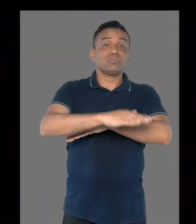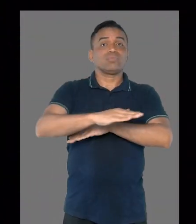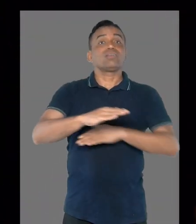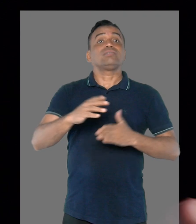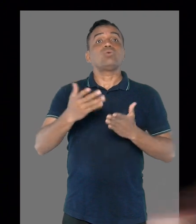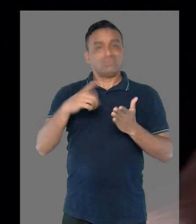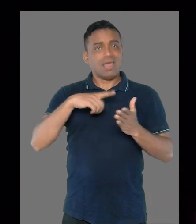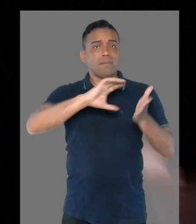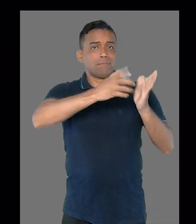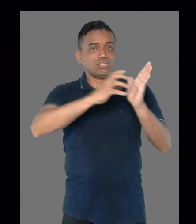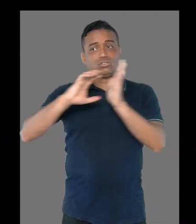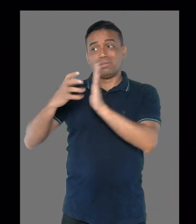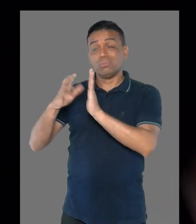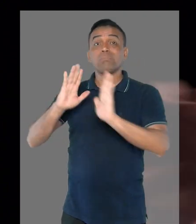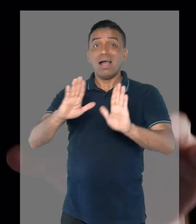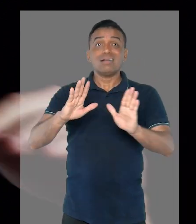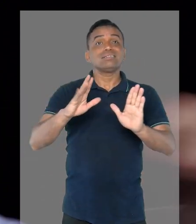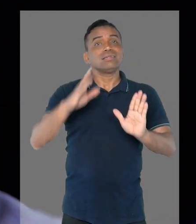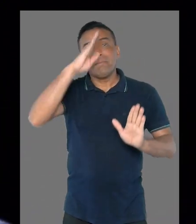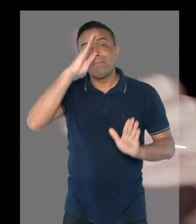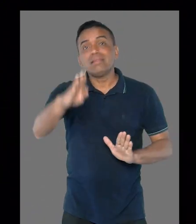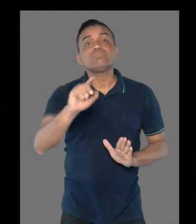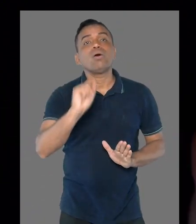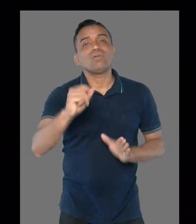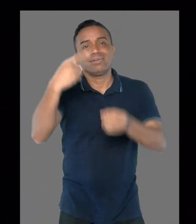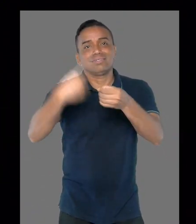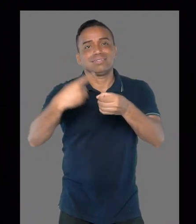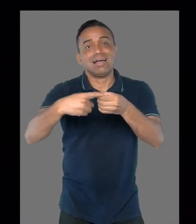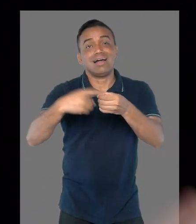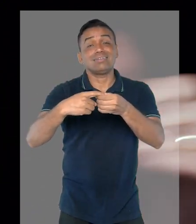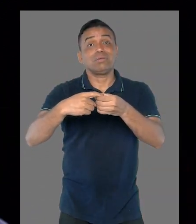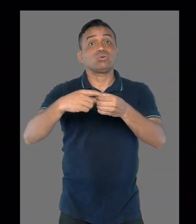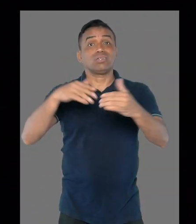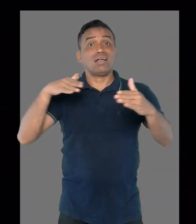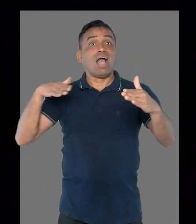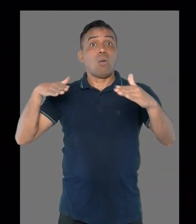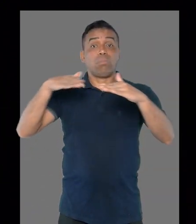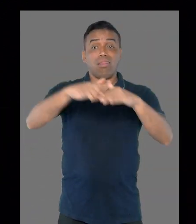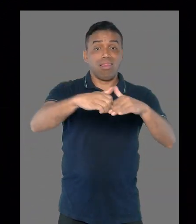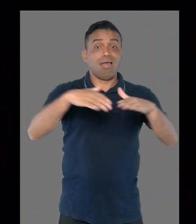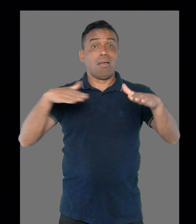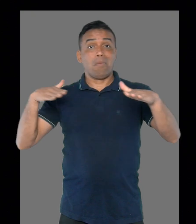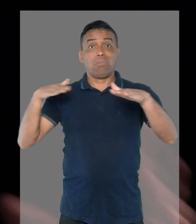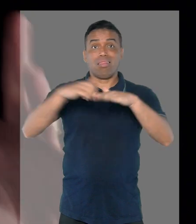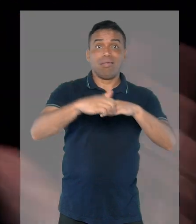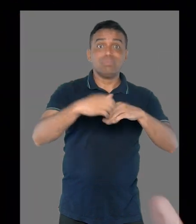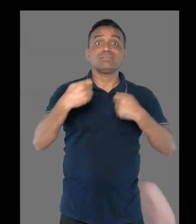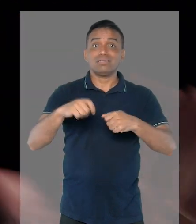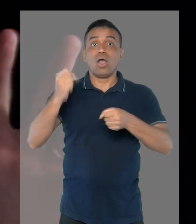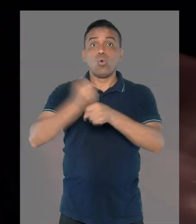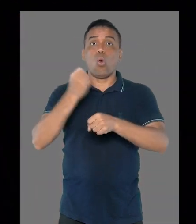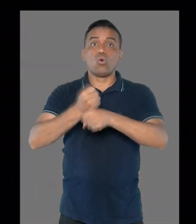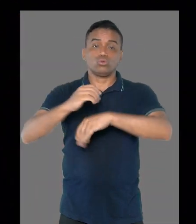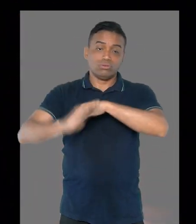legenda de todo mundo, mas tem uma cidade, tem gente batendo o carro, precisa de colocar um quebra-mola. Assim. Então acho que falta,